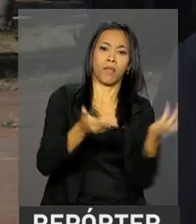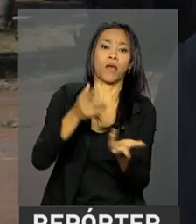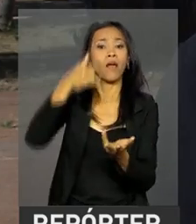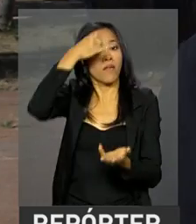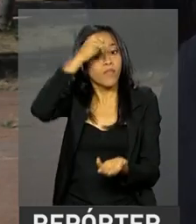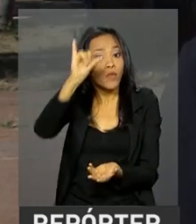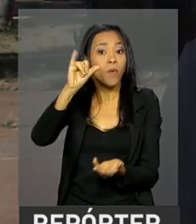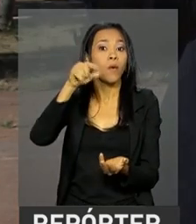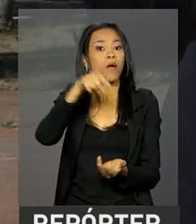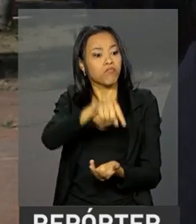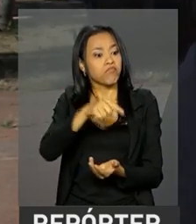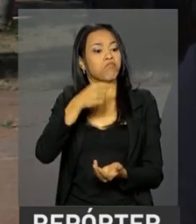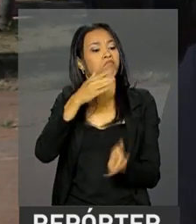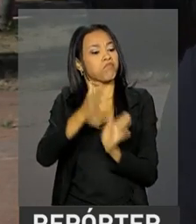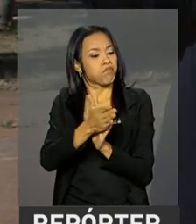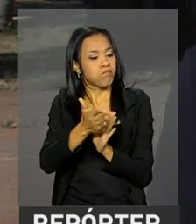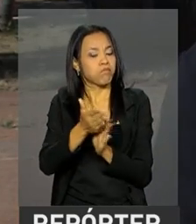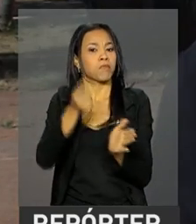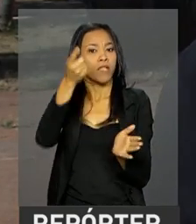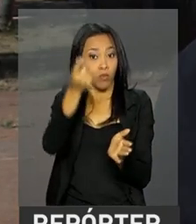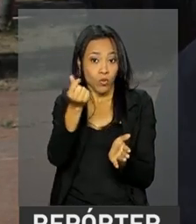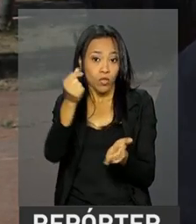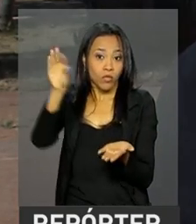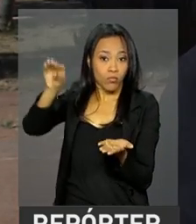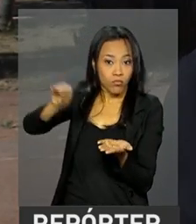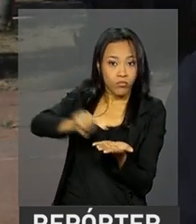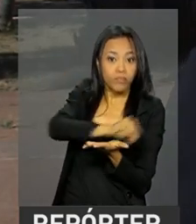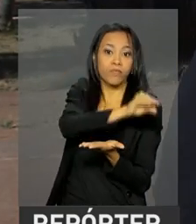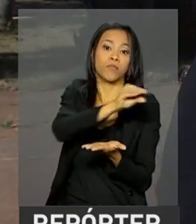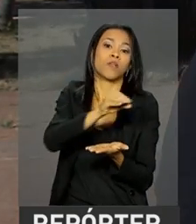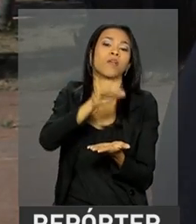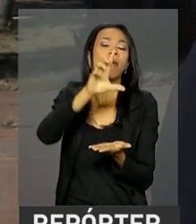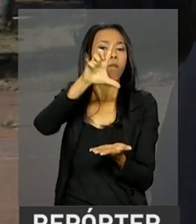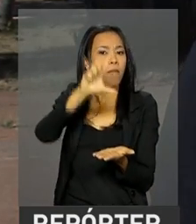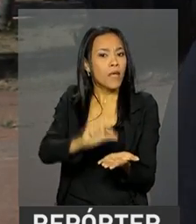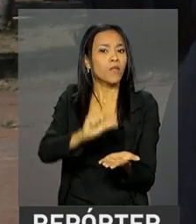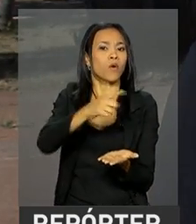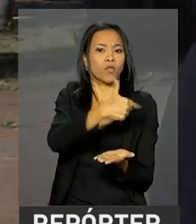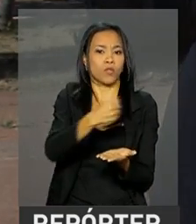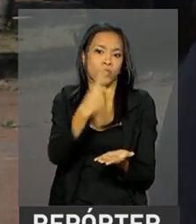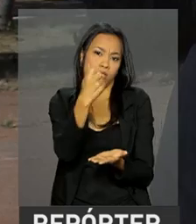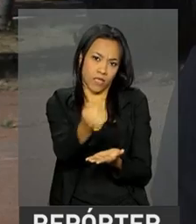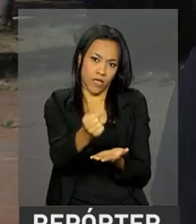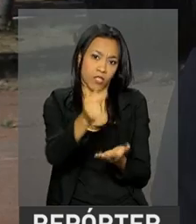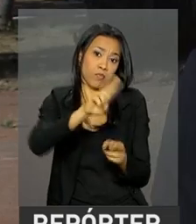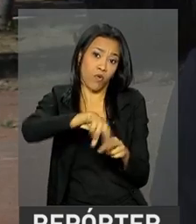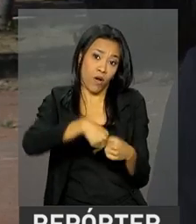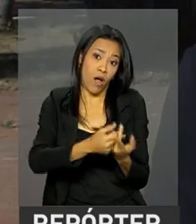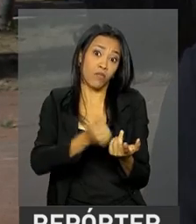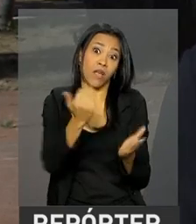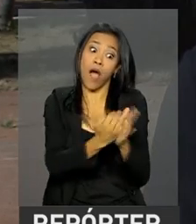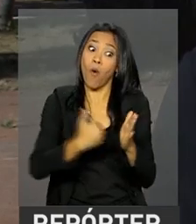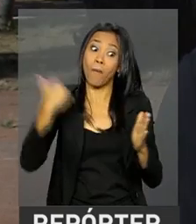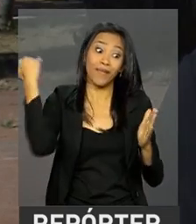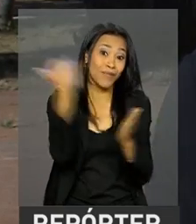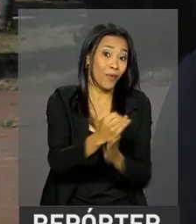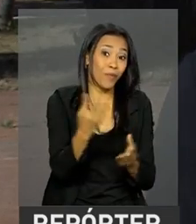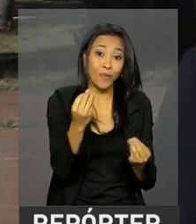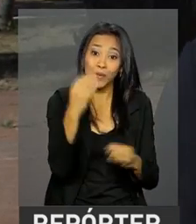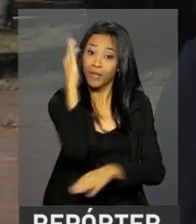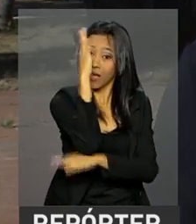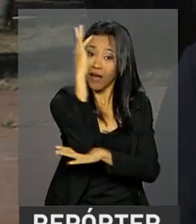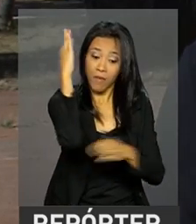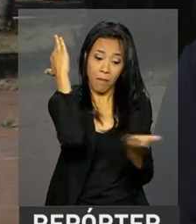nota, o governo norueguês informou que o repasse em 2017 será menor por conta do aumento do desmatamento em